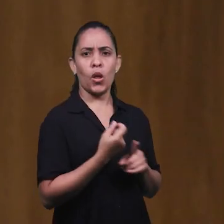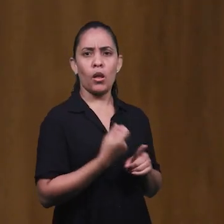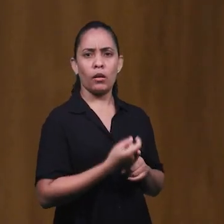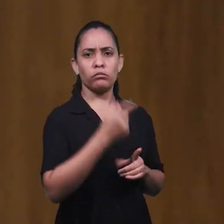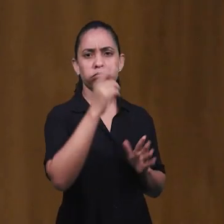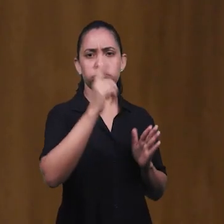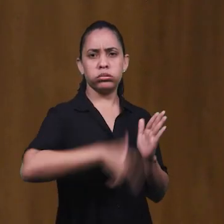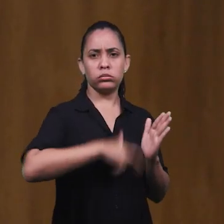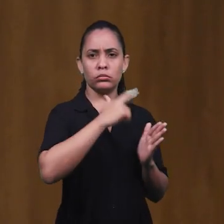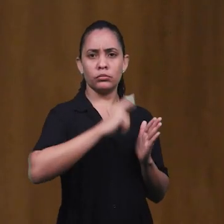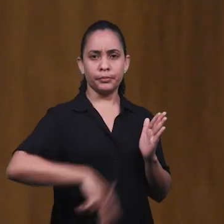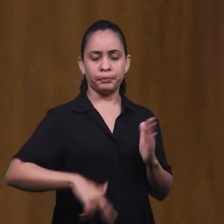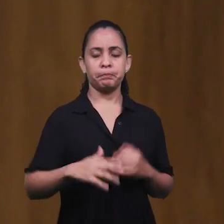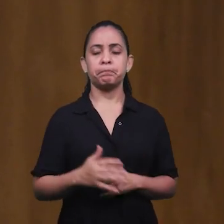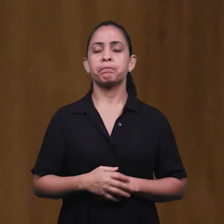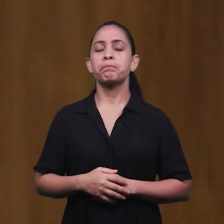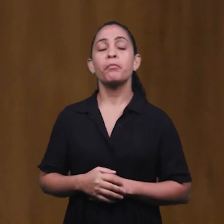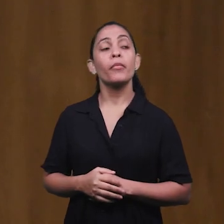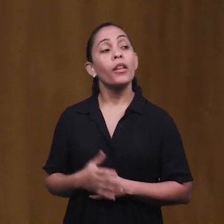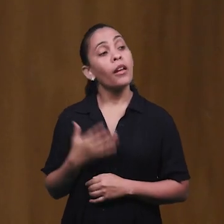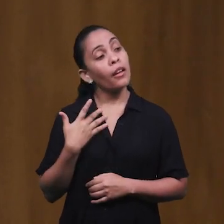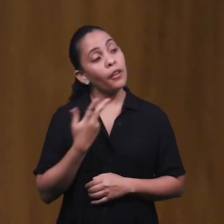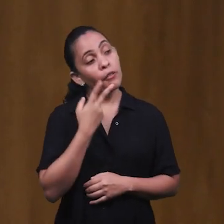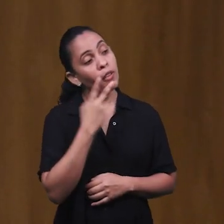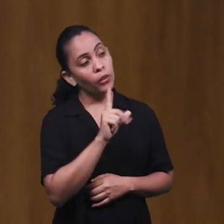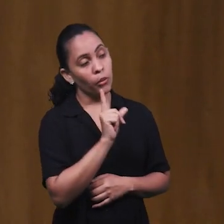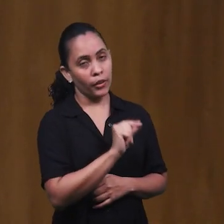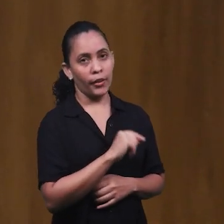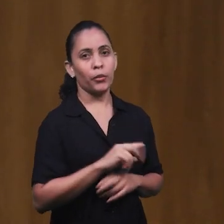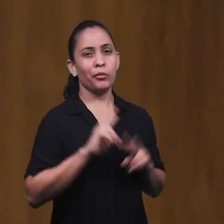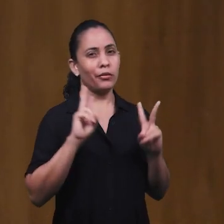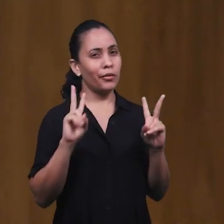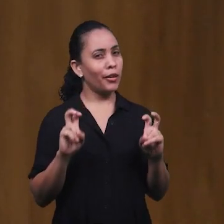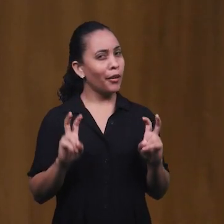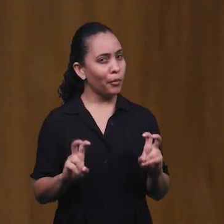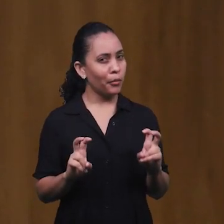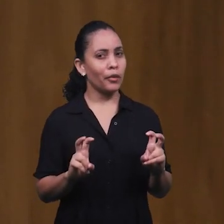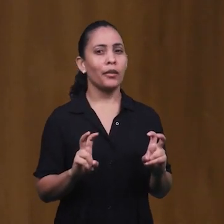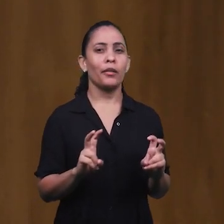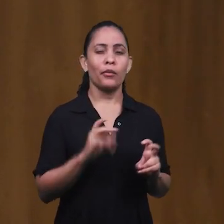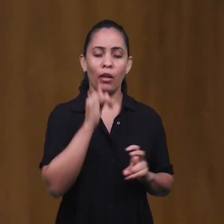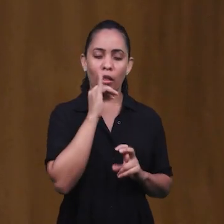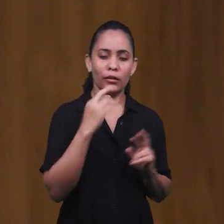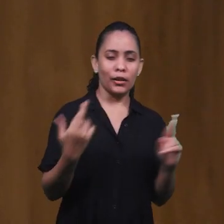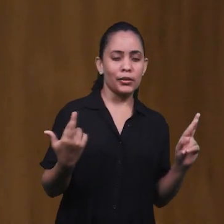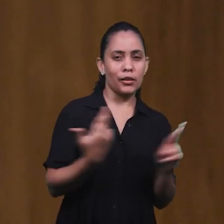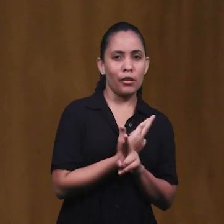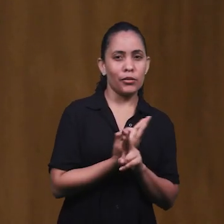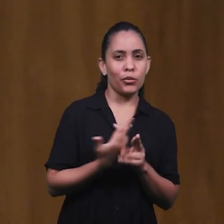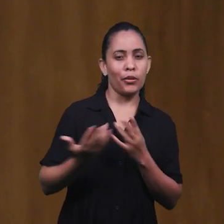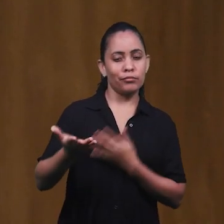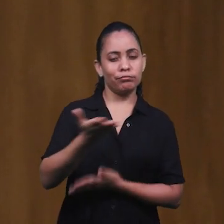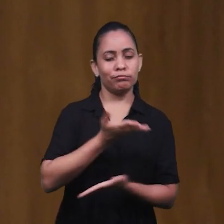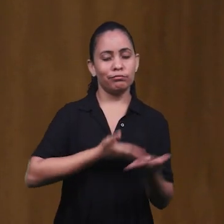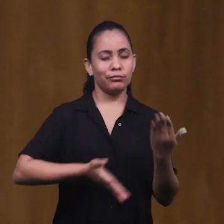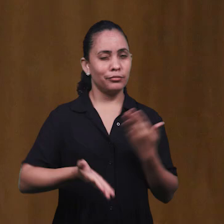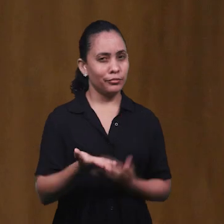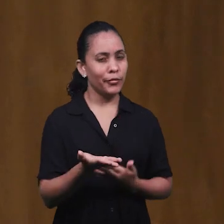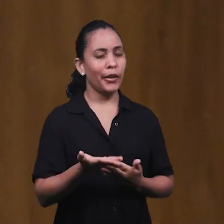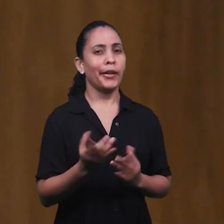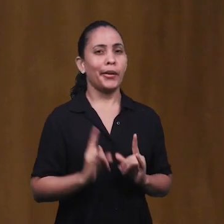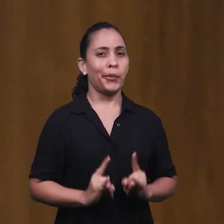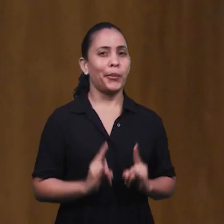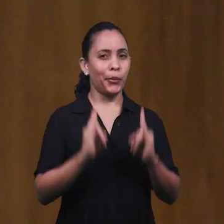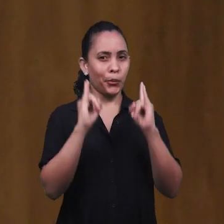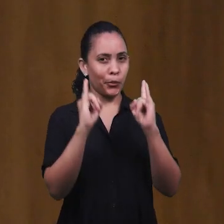Vinícius, fala para nós um pouco acerca de um tema polêmico, né, nas relações, né, condominiais, que é